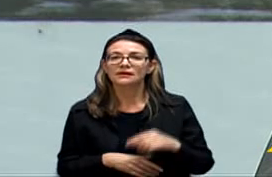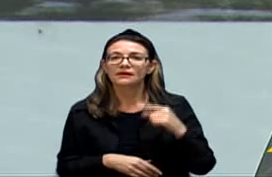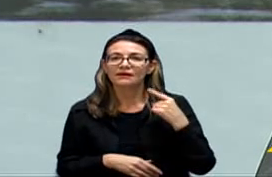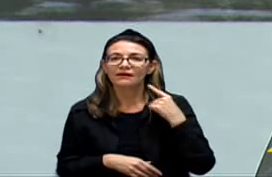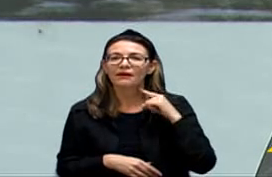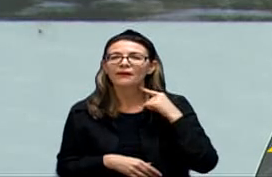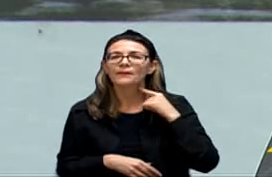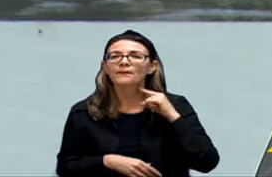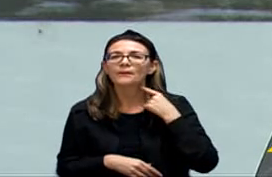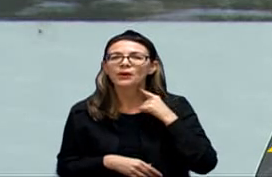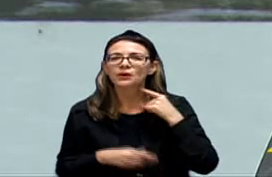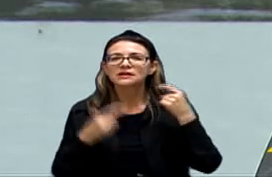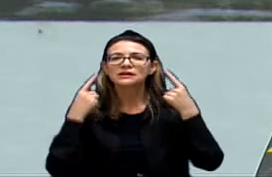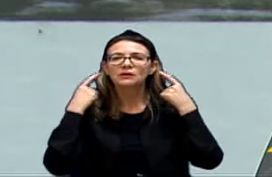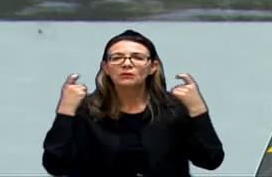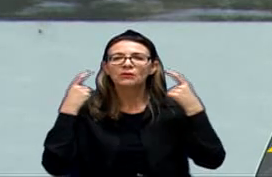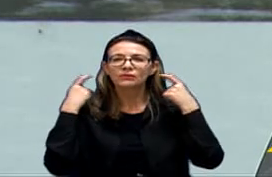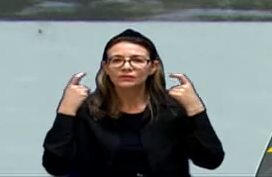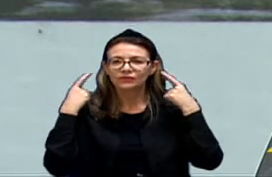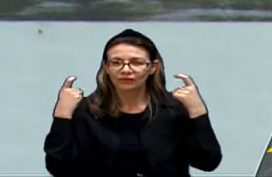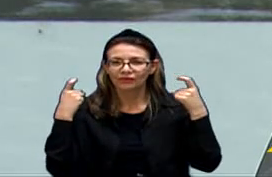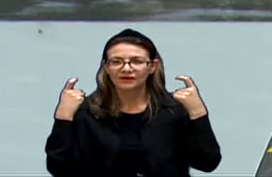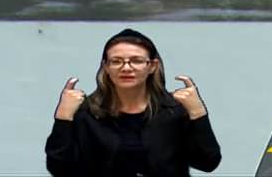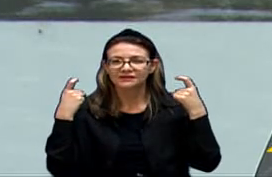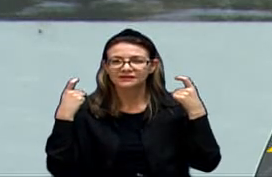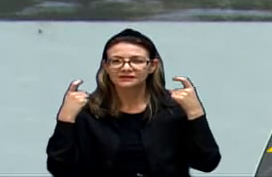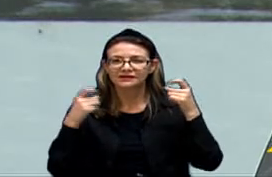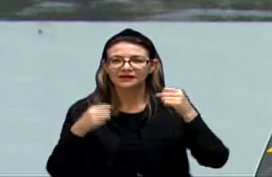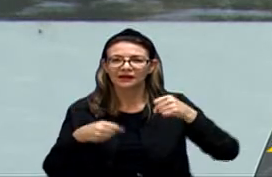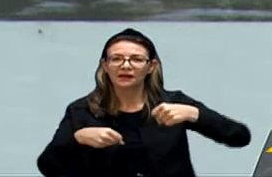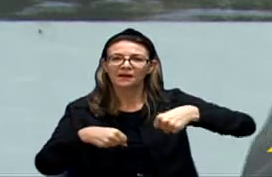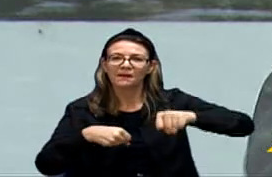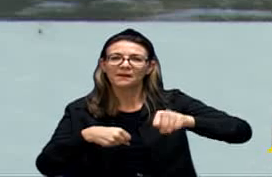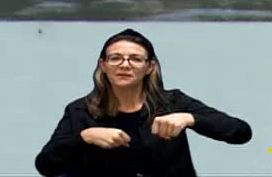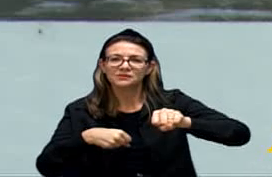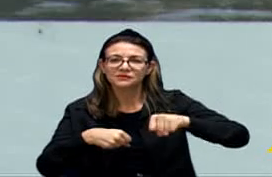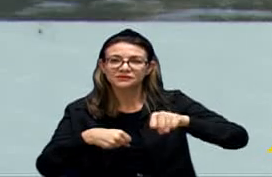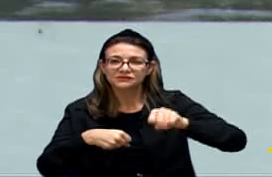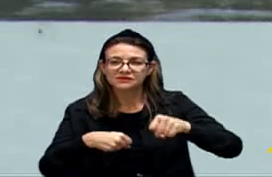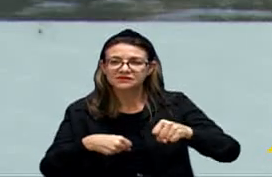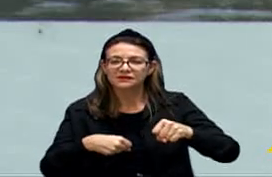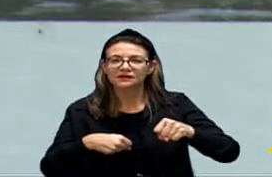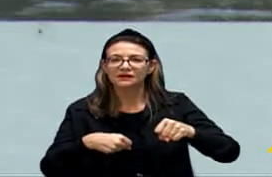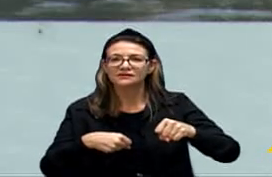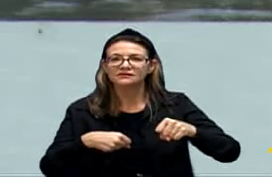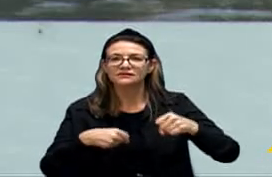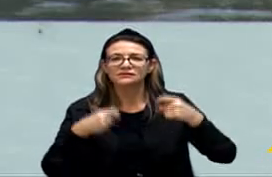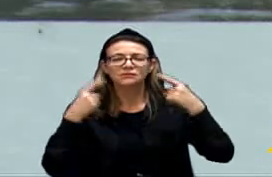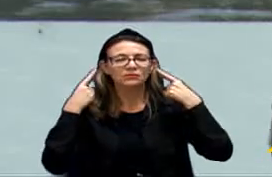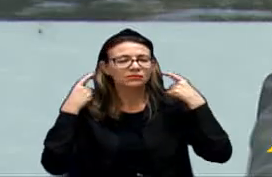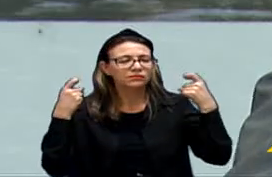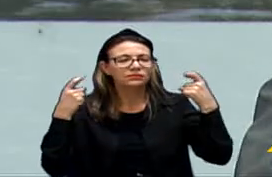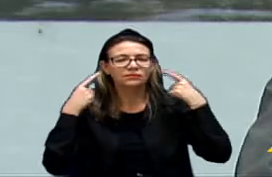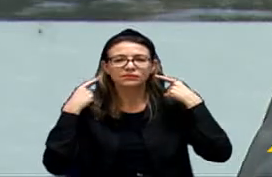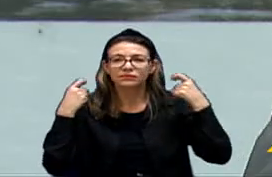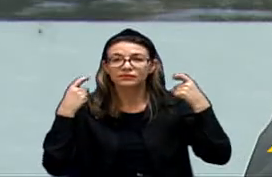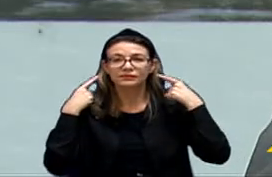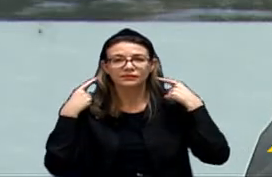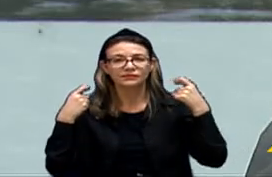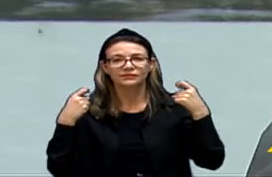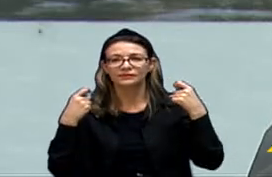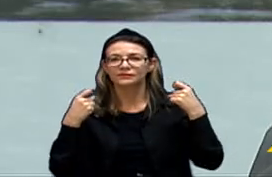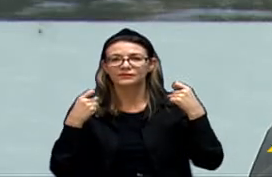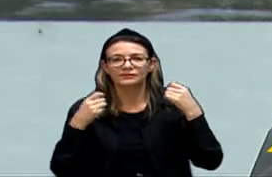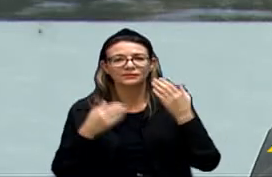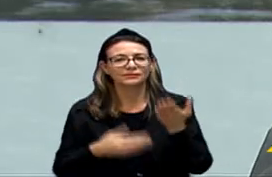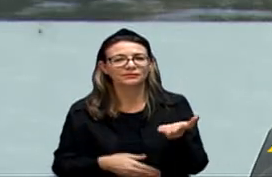sonora através dos escapamentos adulterados das motocicletas que circulam na nossa cidade